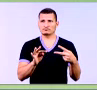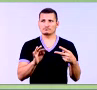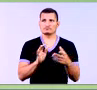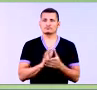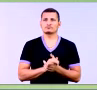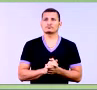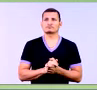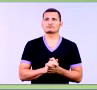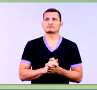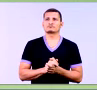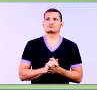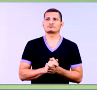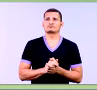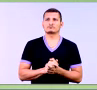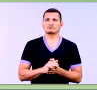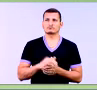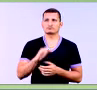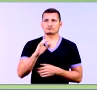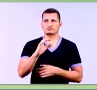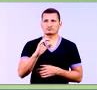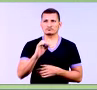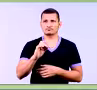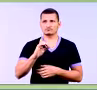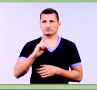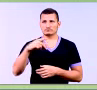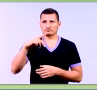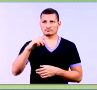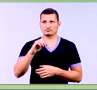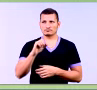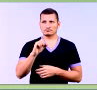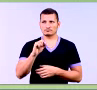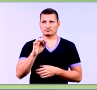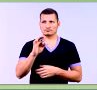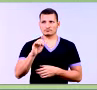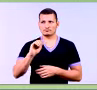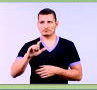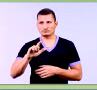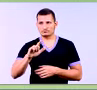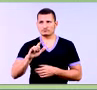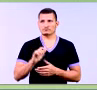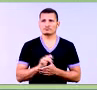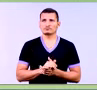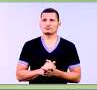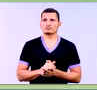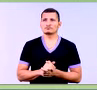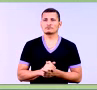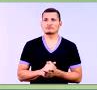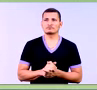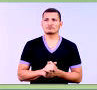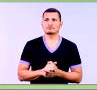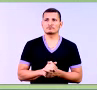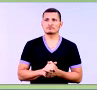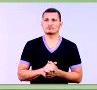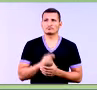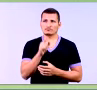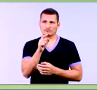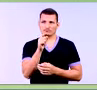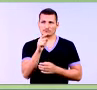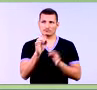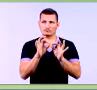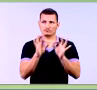na tela, chamado code postal, código postal na prática. Esse